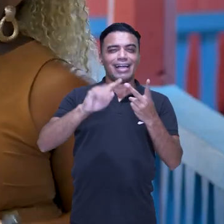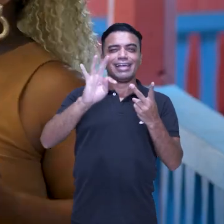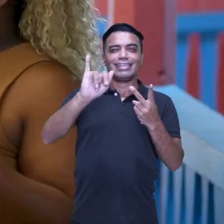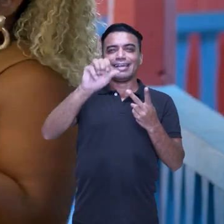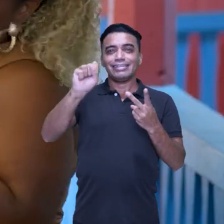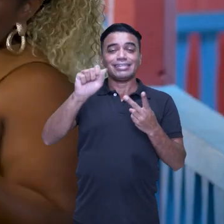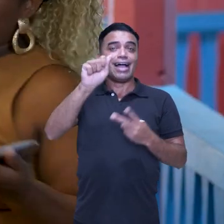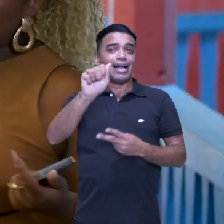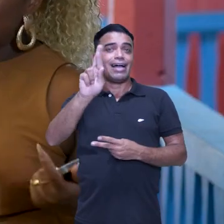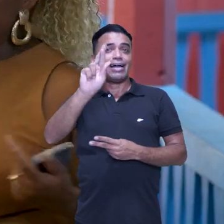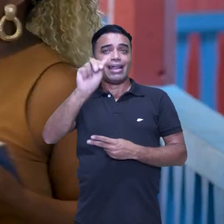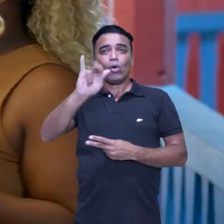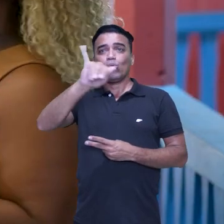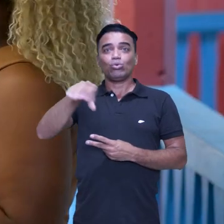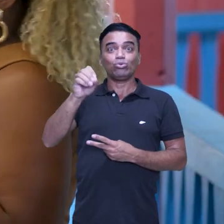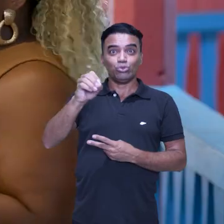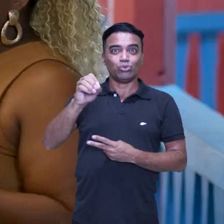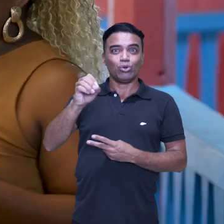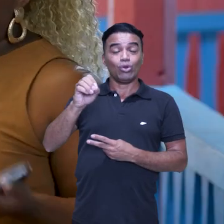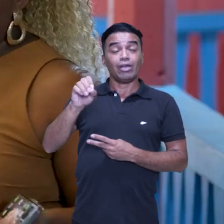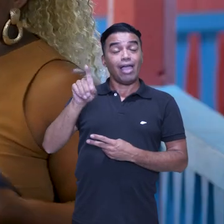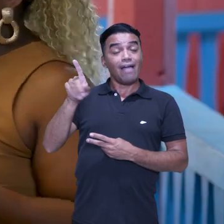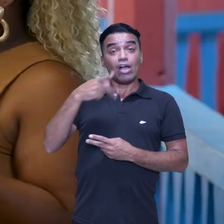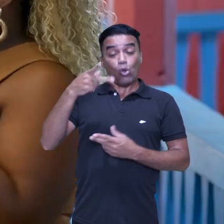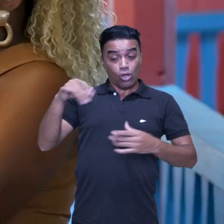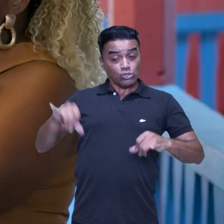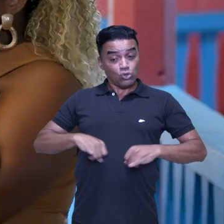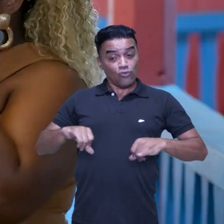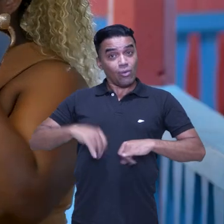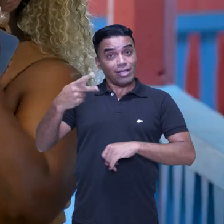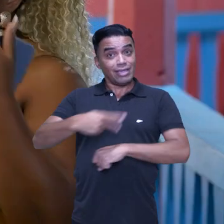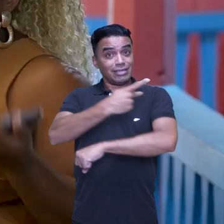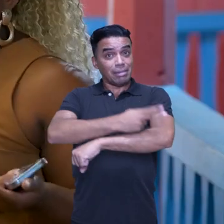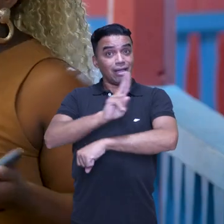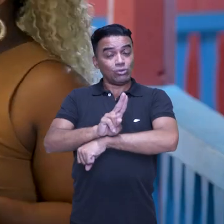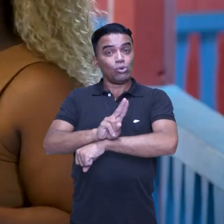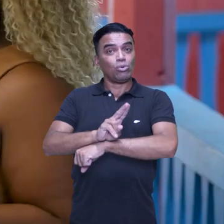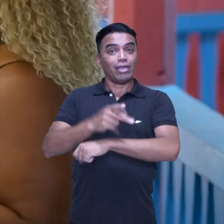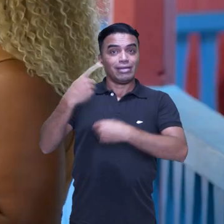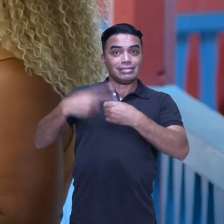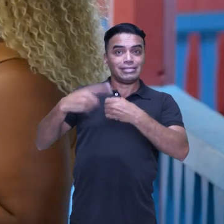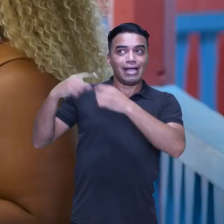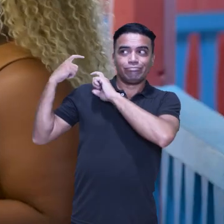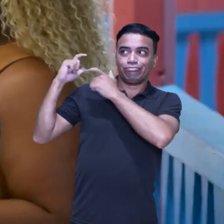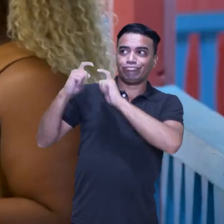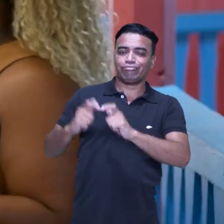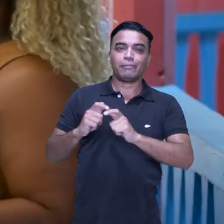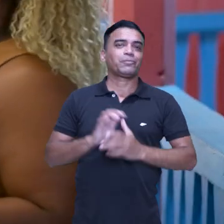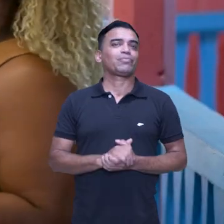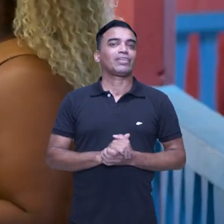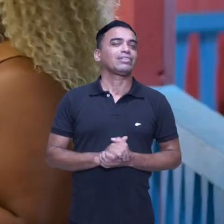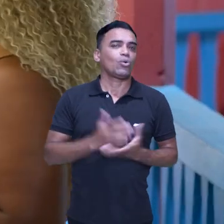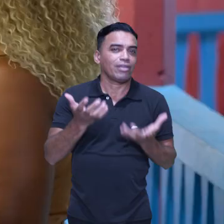se vocês sabem. Eu fiquei emocionada porque ela falou que sofreu muito aqui, por ser uma cidade conservadora. E aí a gente